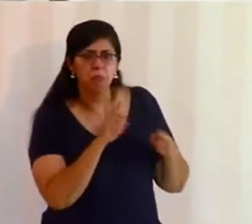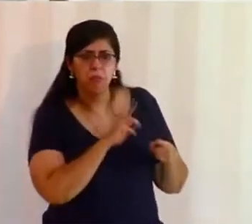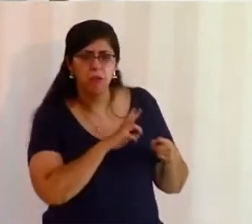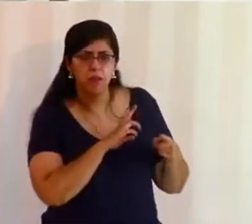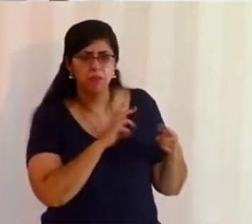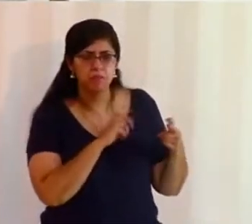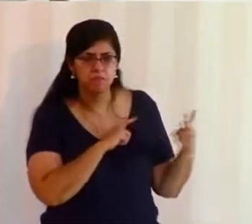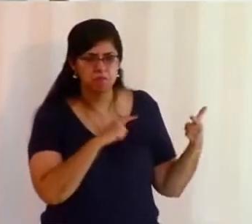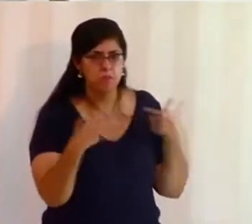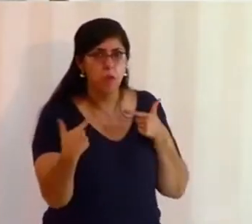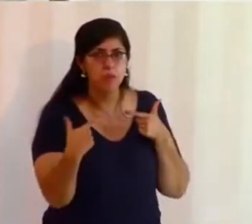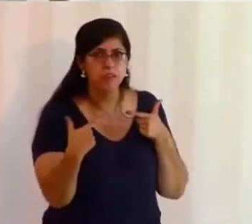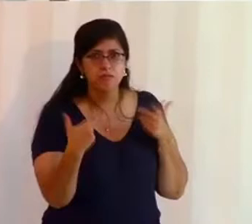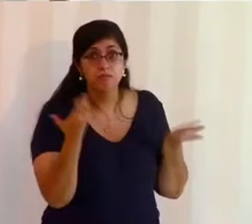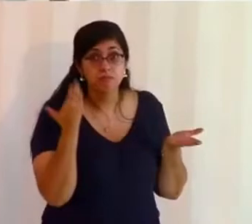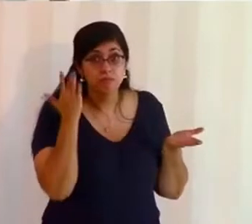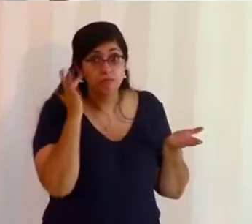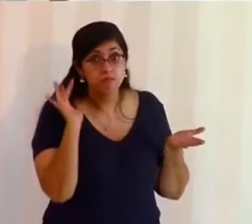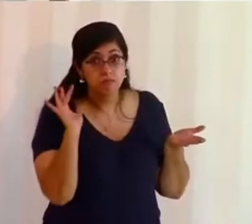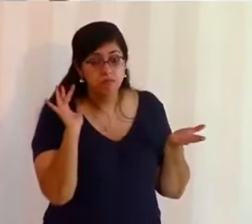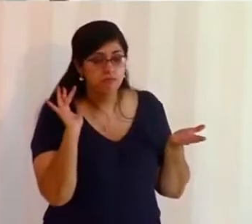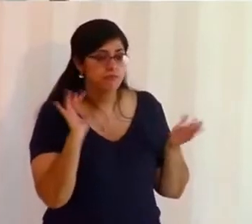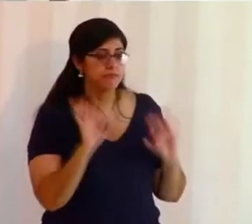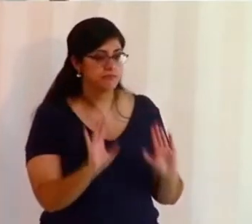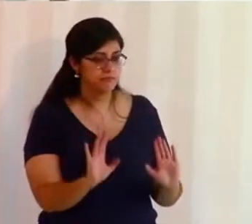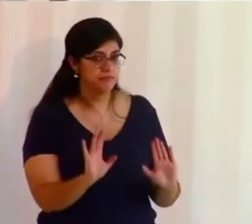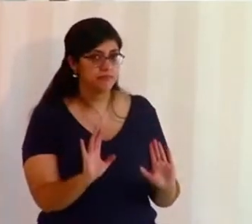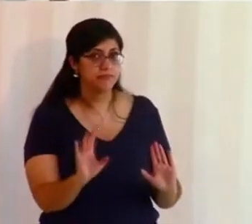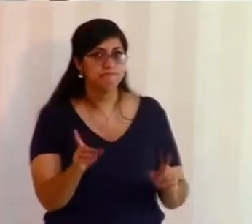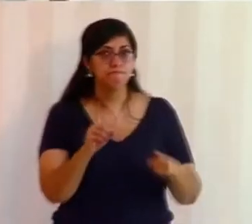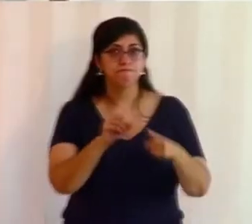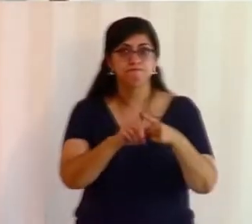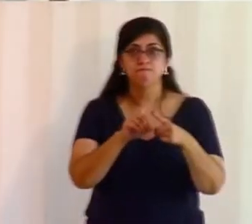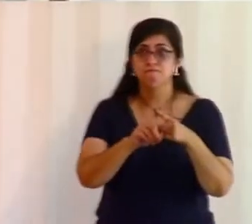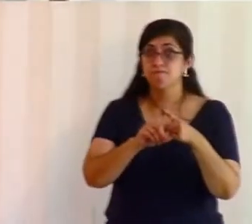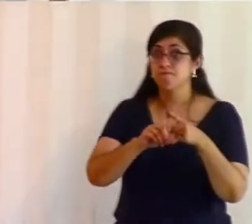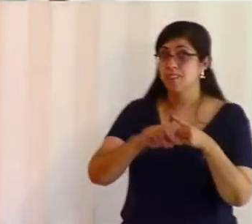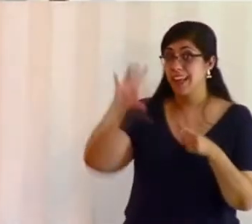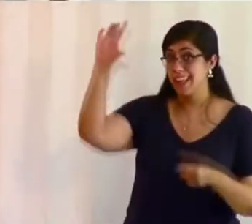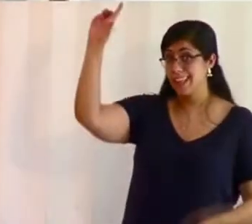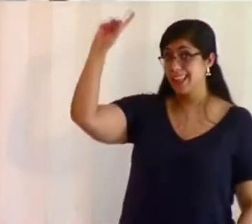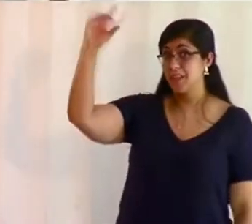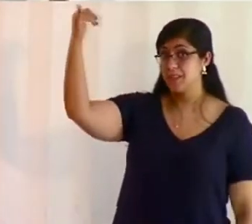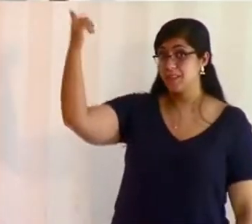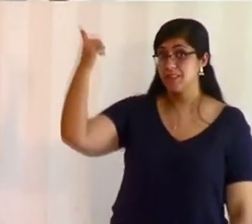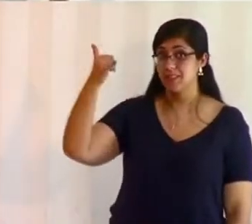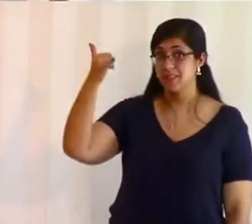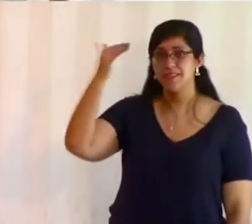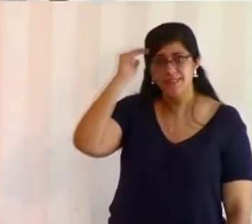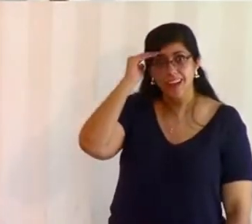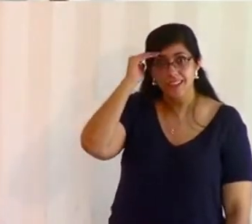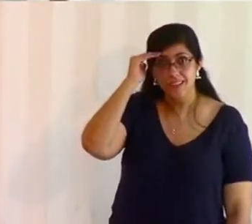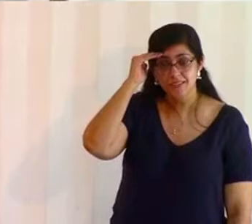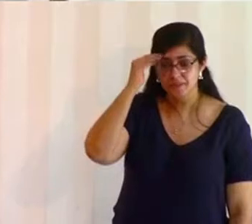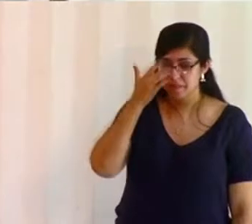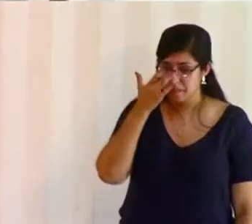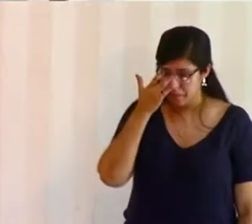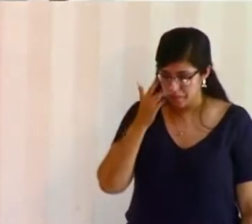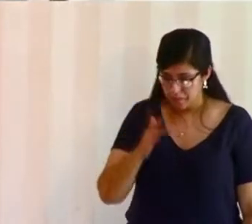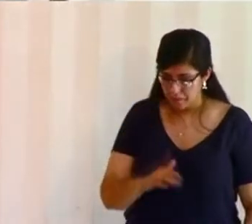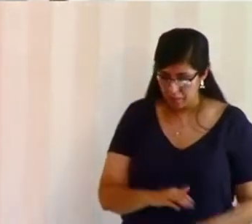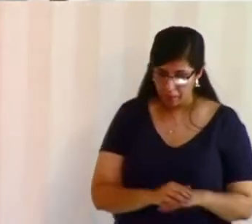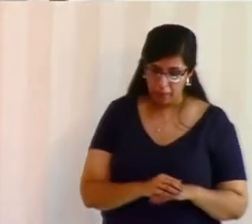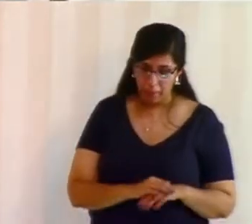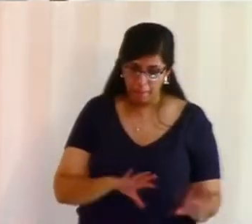espírito maligno? Porque isso não é da parte de Deus. Então nós precisamos também de uma outra qualidade aqui, que Deus nos dá para aqueles que o